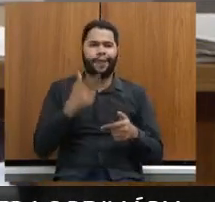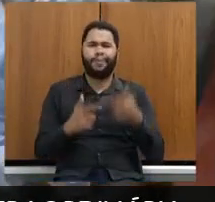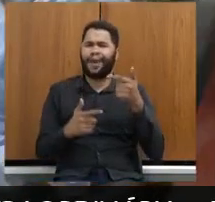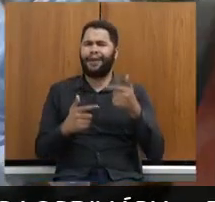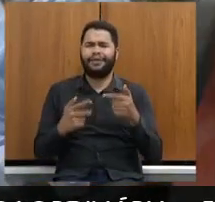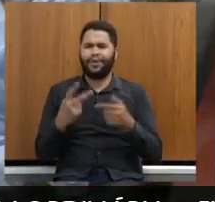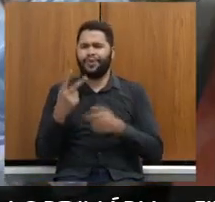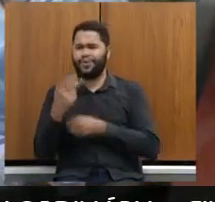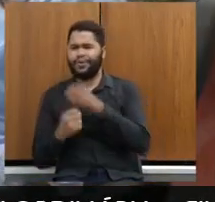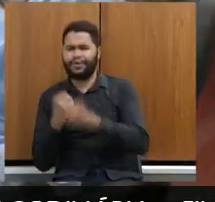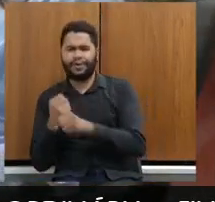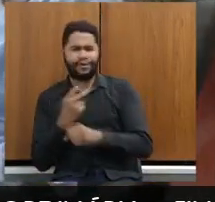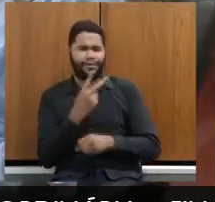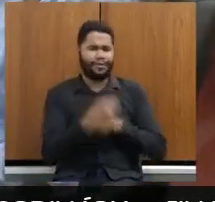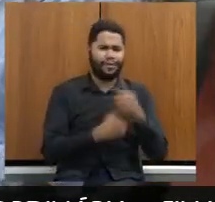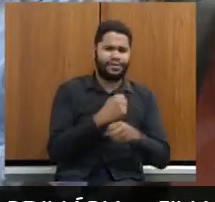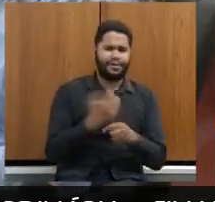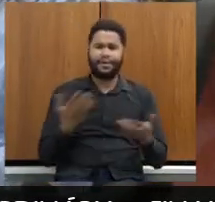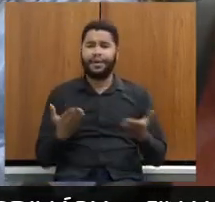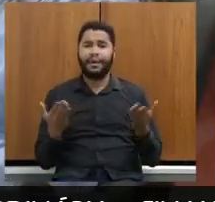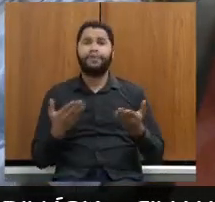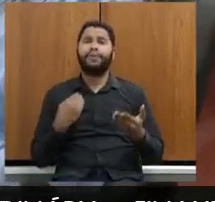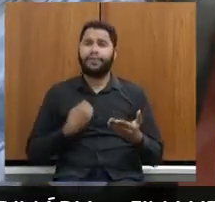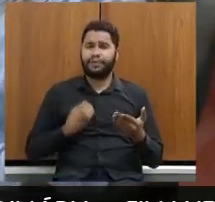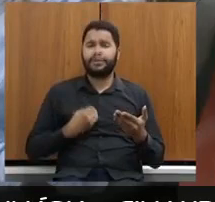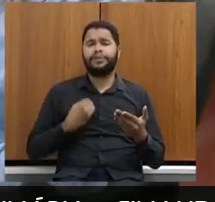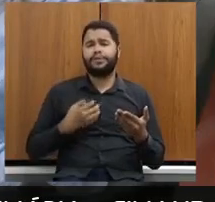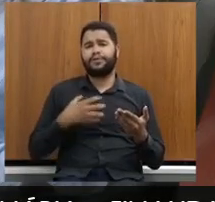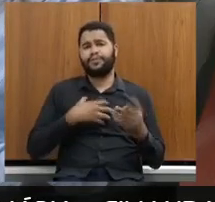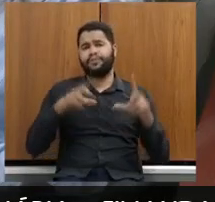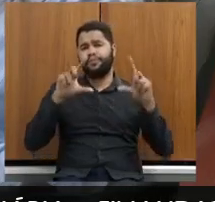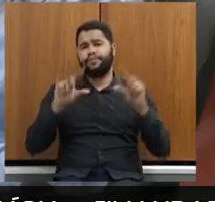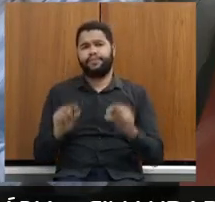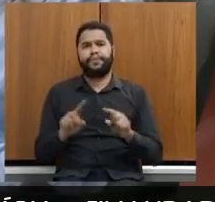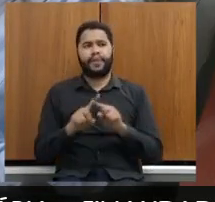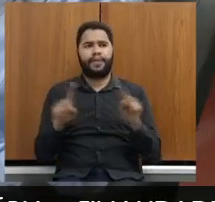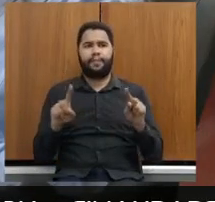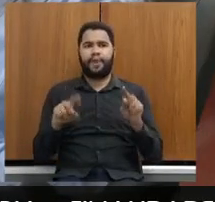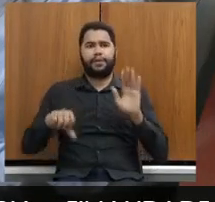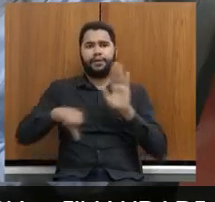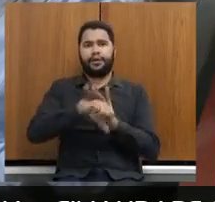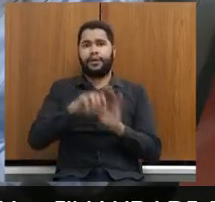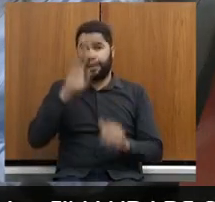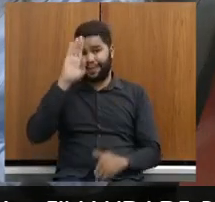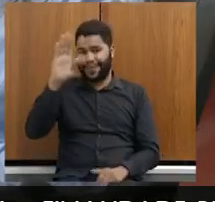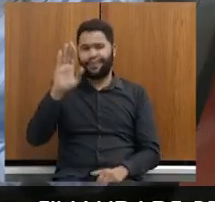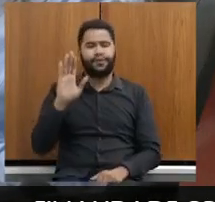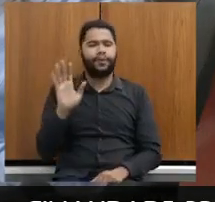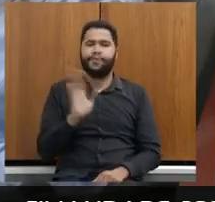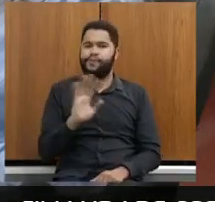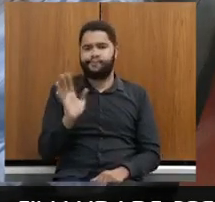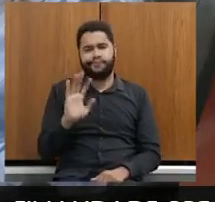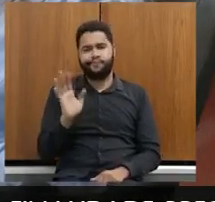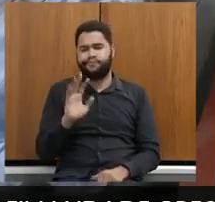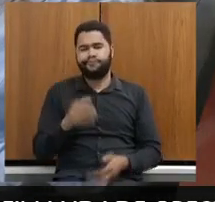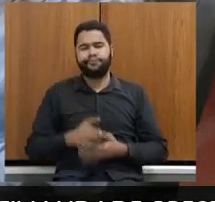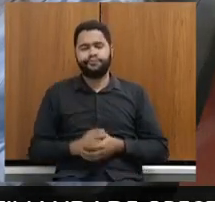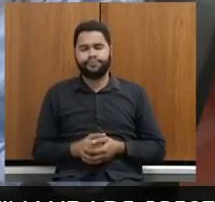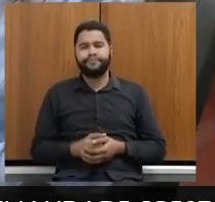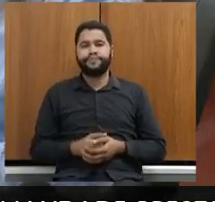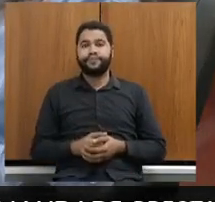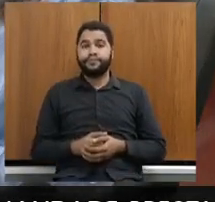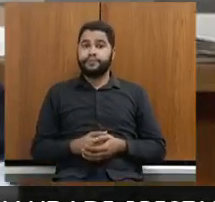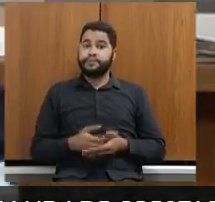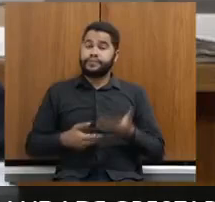você não gosta pela a hoje isso basicamente Existe uma forma assim bem reduzida mas não é mais a criminalidade que a gente a gente lida né